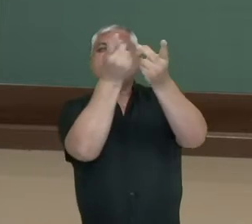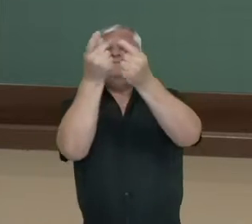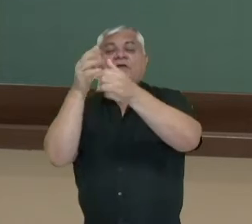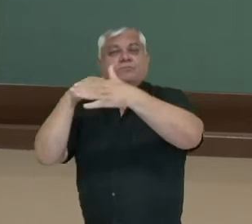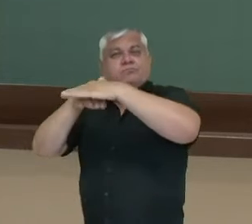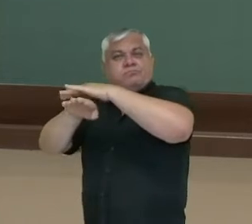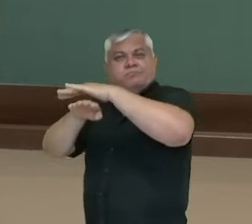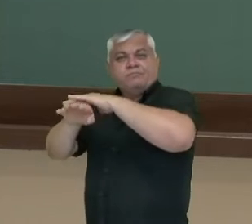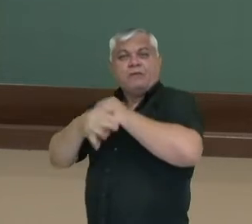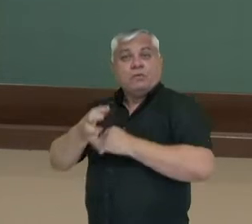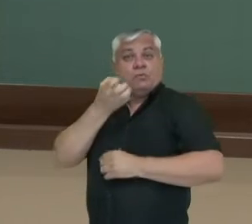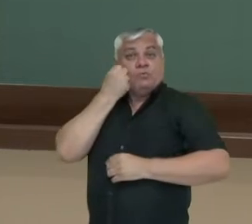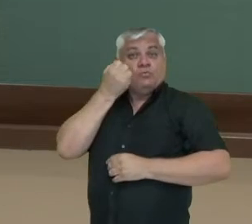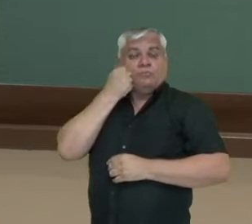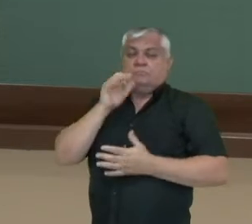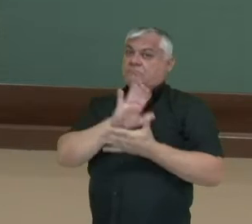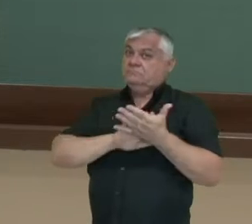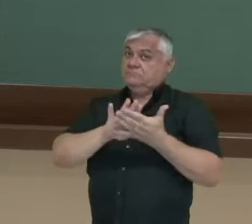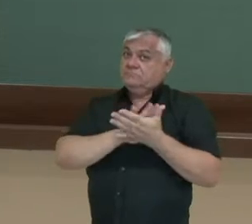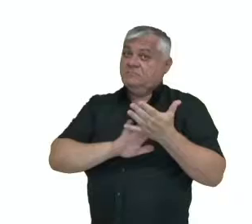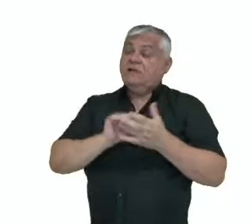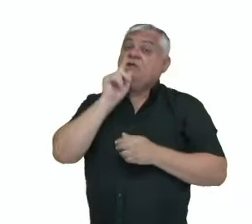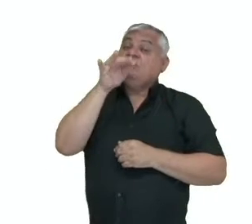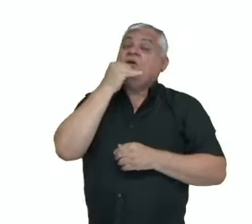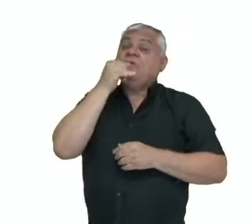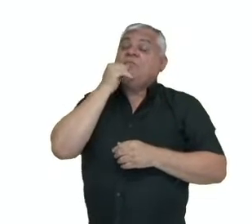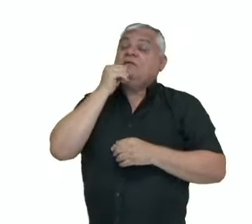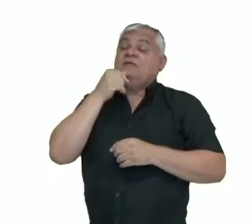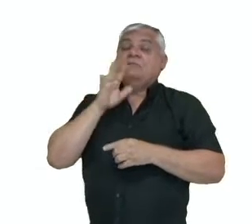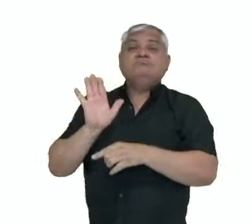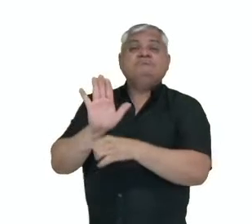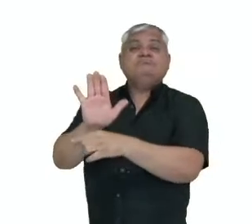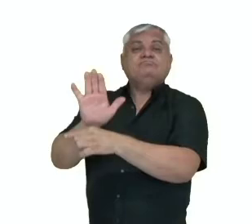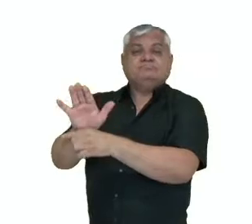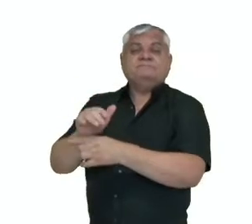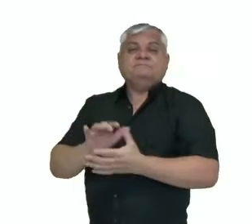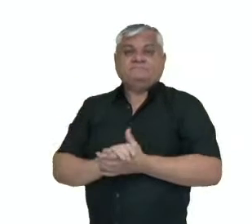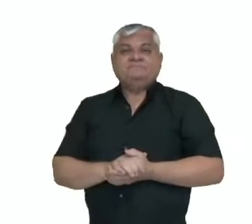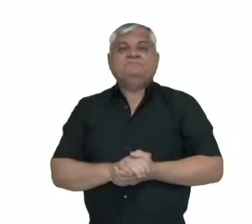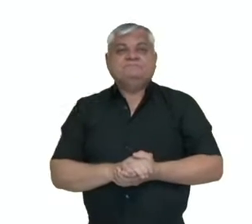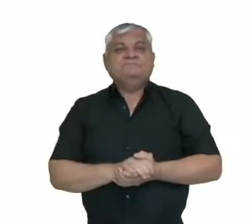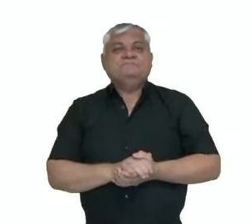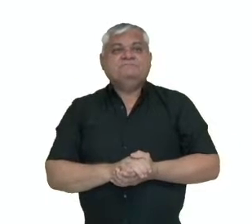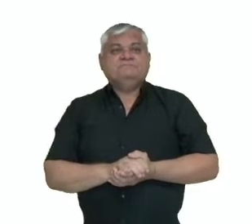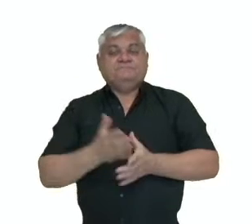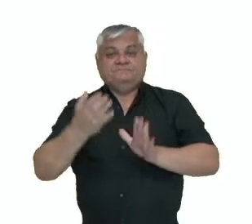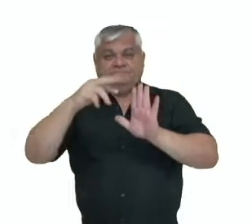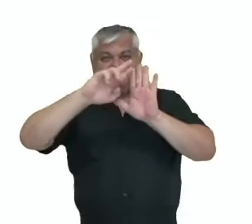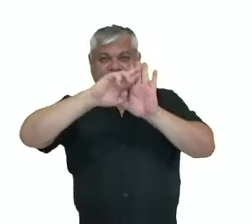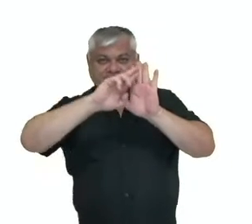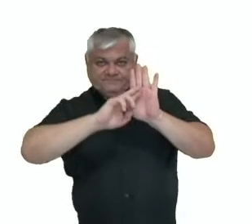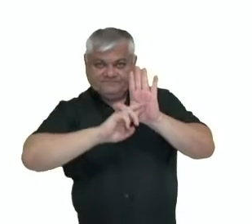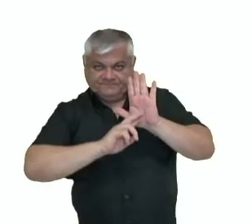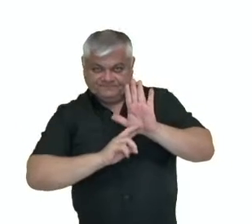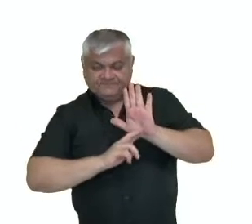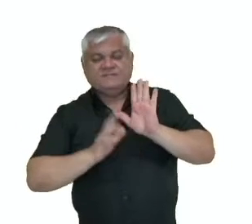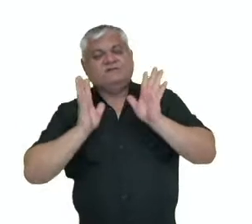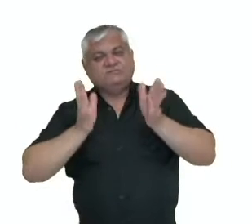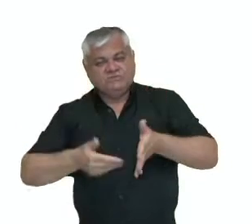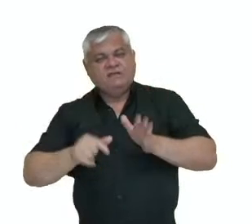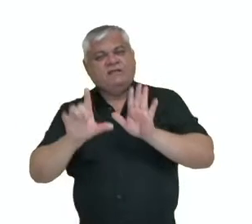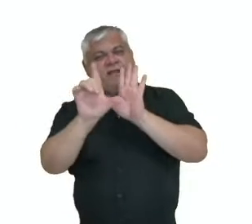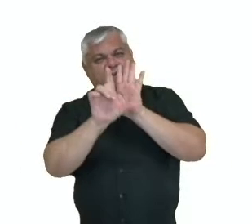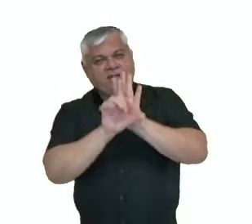visam lucro, mas sim uma prestação de serviços aos associados. As regras de funcionamento estão descritas na lei que a gente já comentou, de